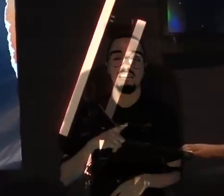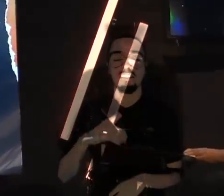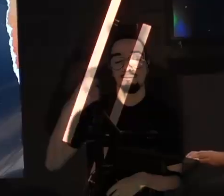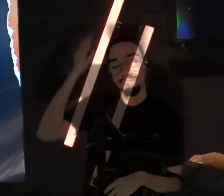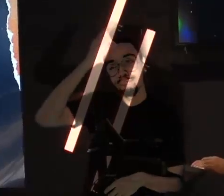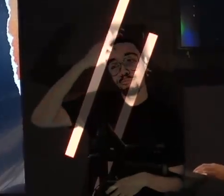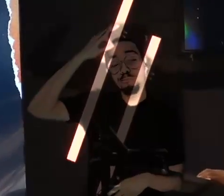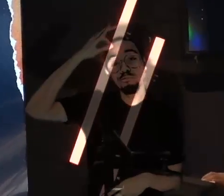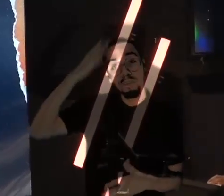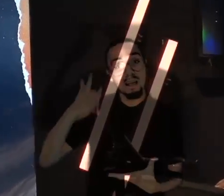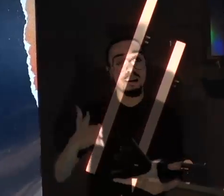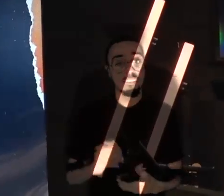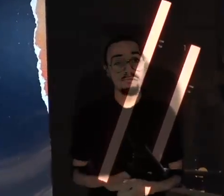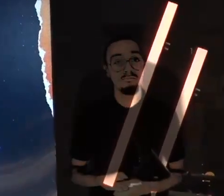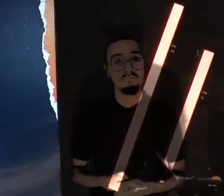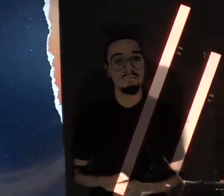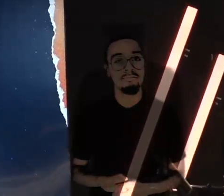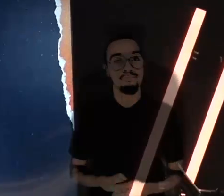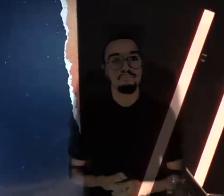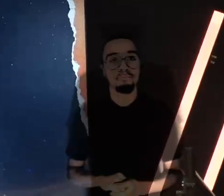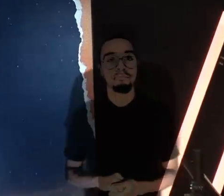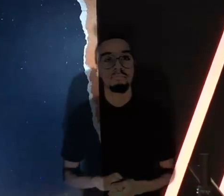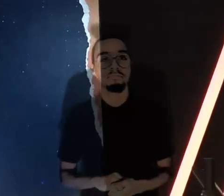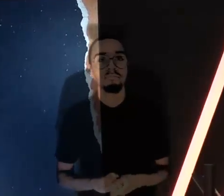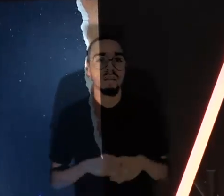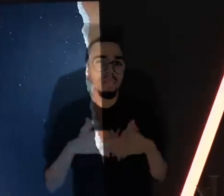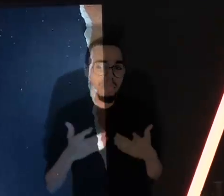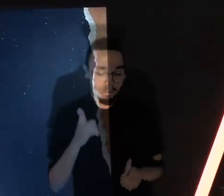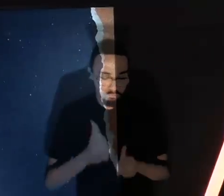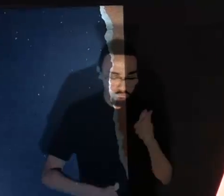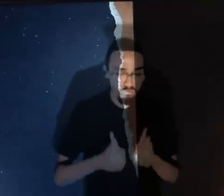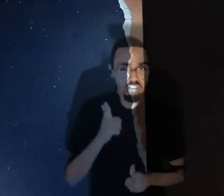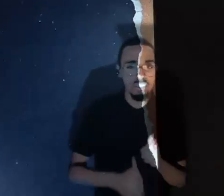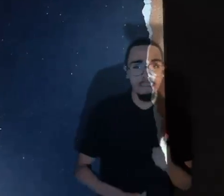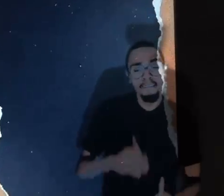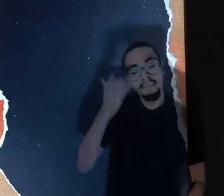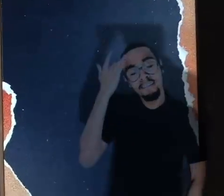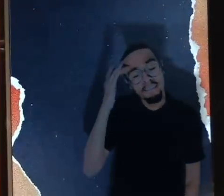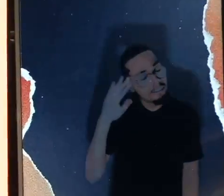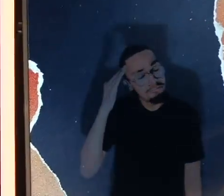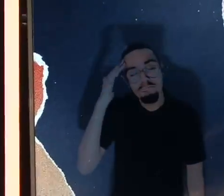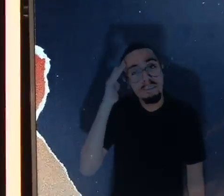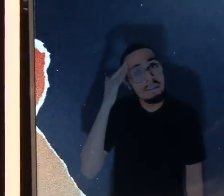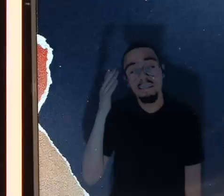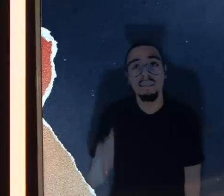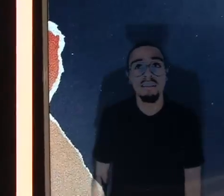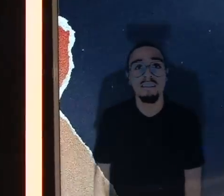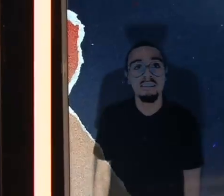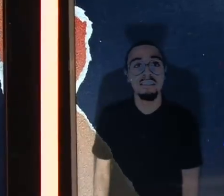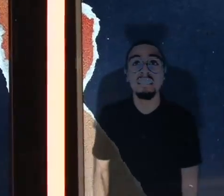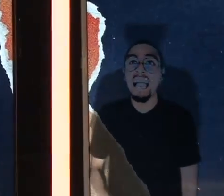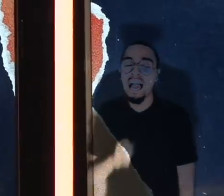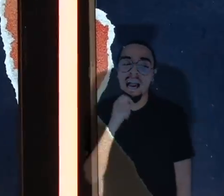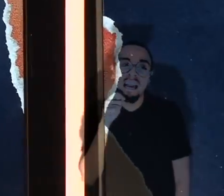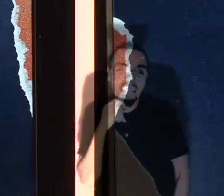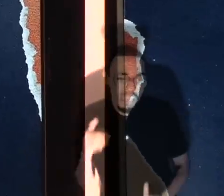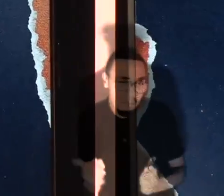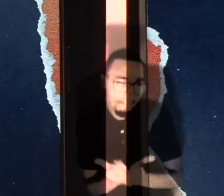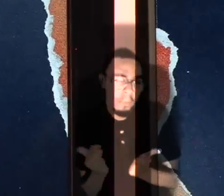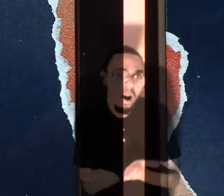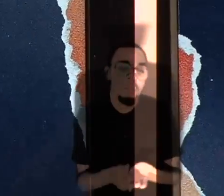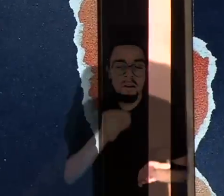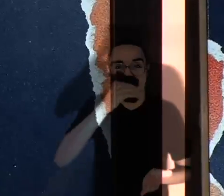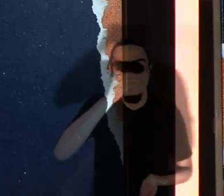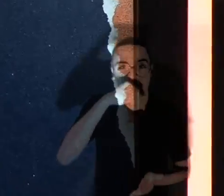conseguia entender que ele, como menor, pequeno, fraco, pobre, uma família sem